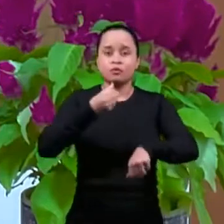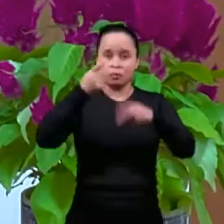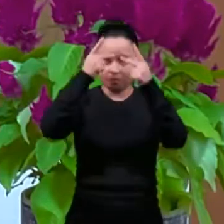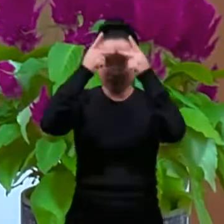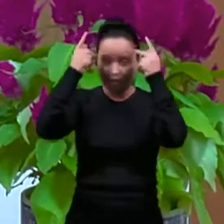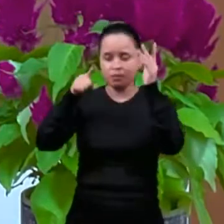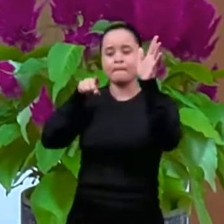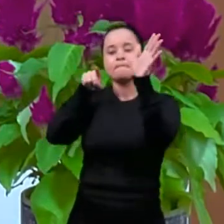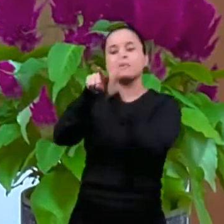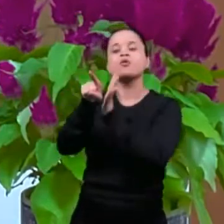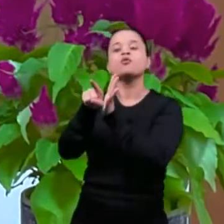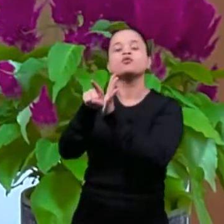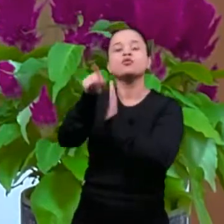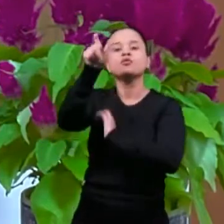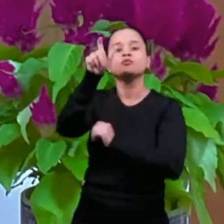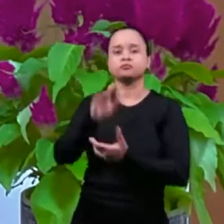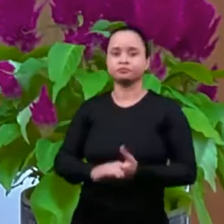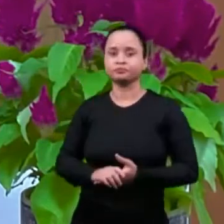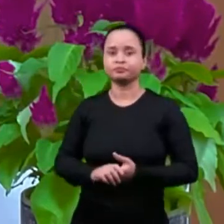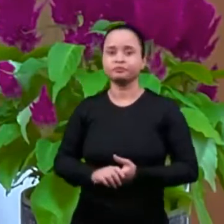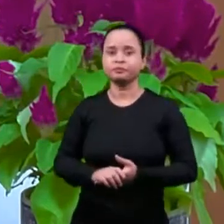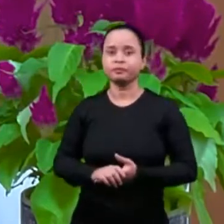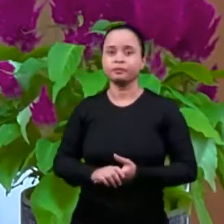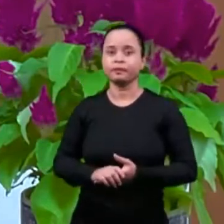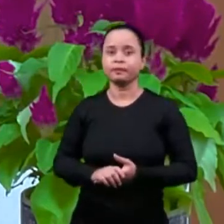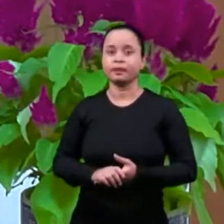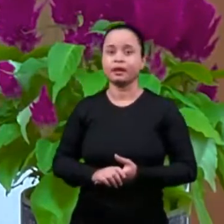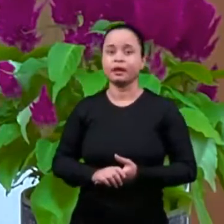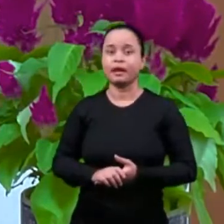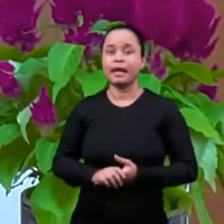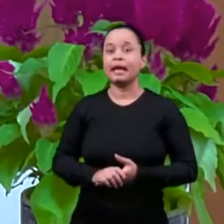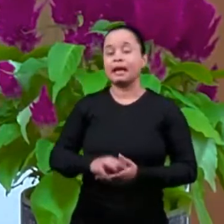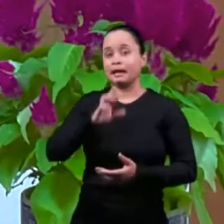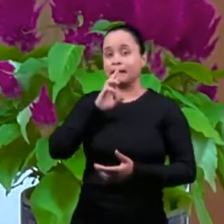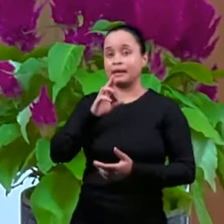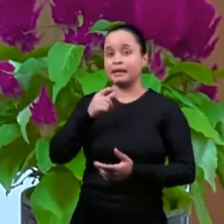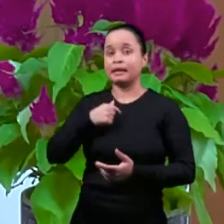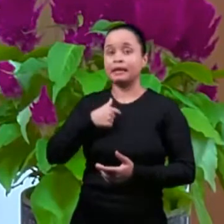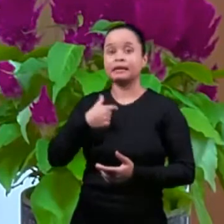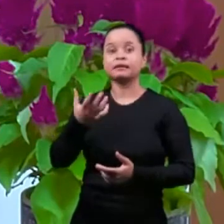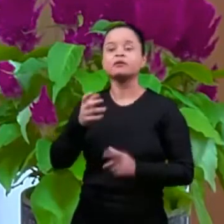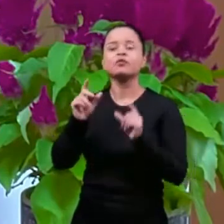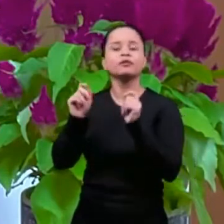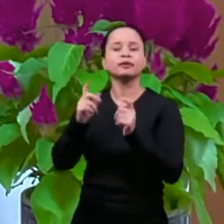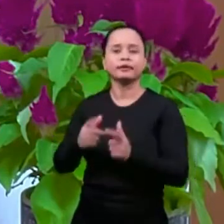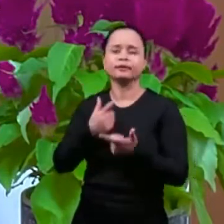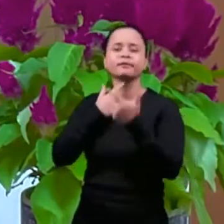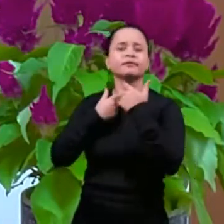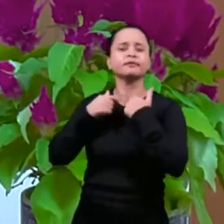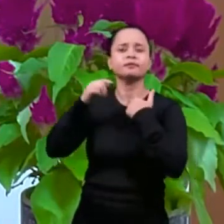pergunta, ele estava querendo que Jesus respondesse